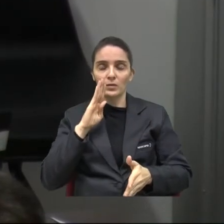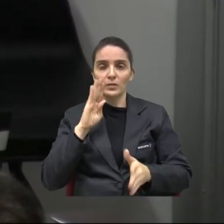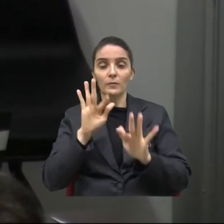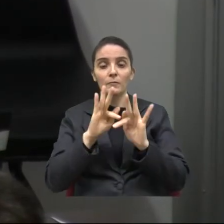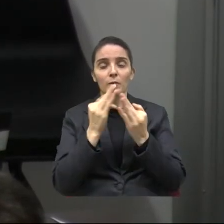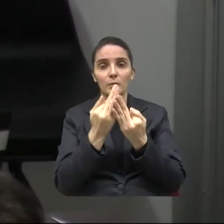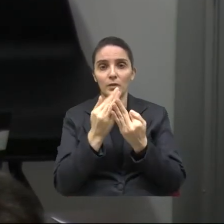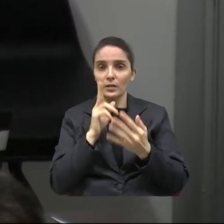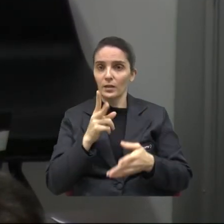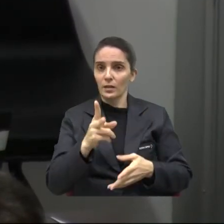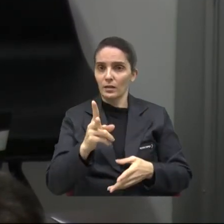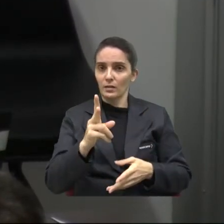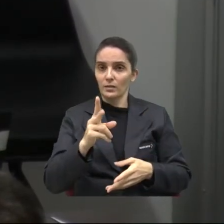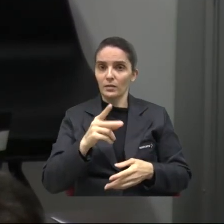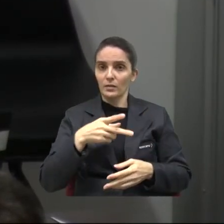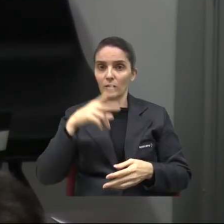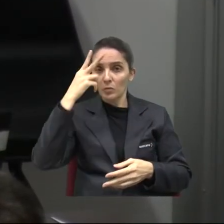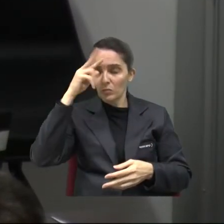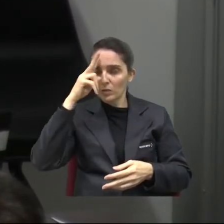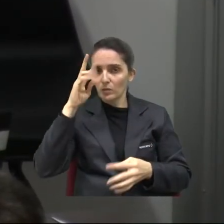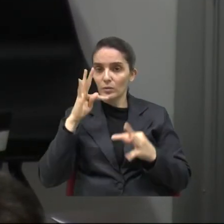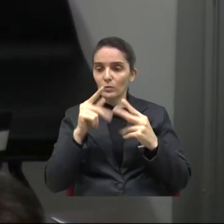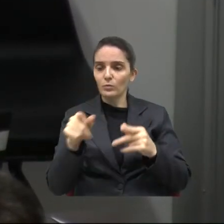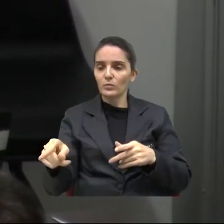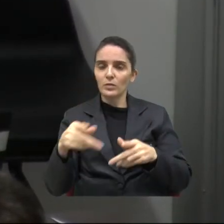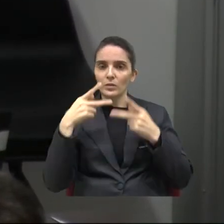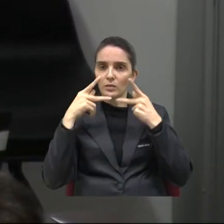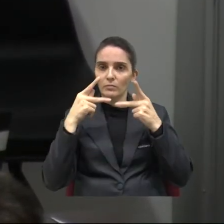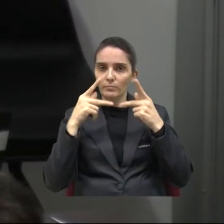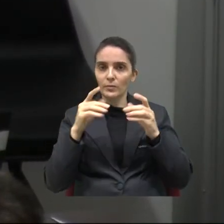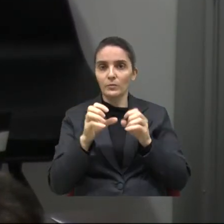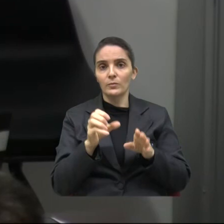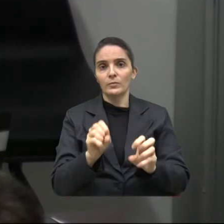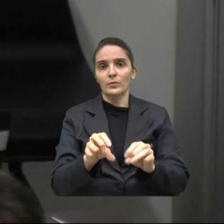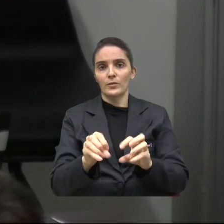fez. Inclusive, num dos últimos cultos, eu fiquei sabendo,